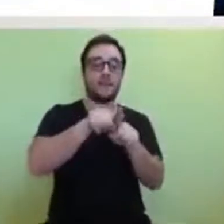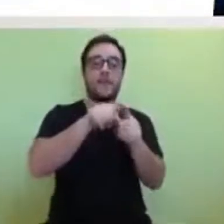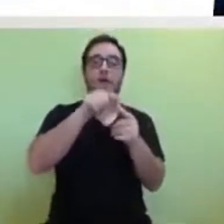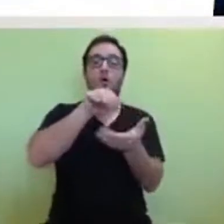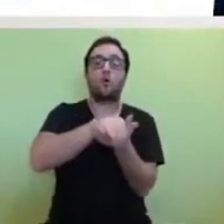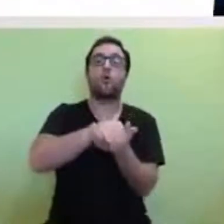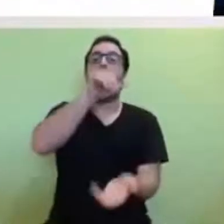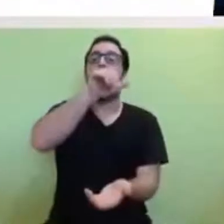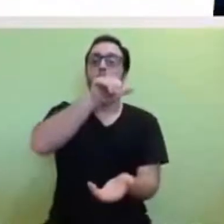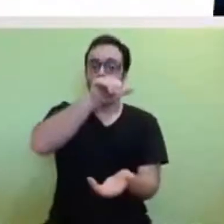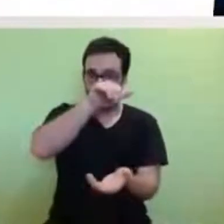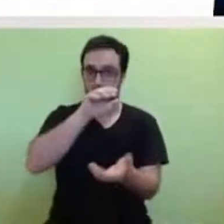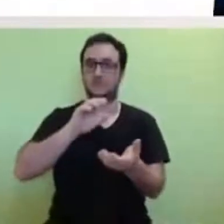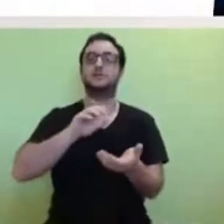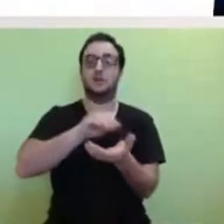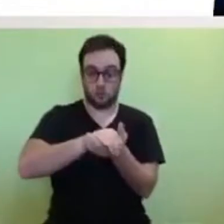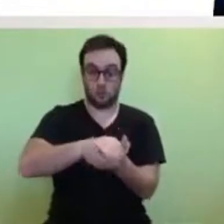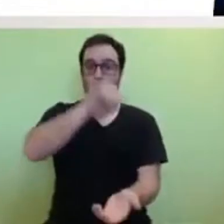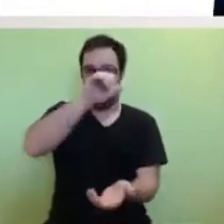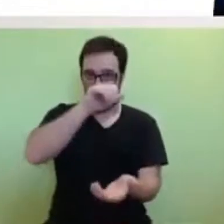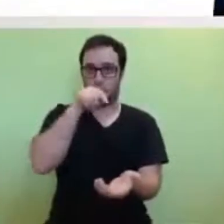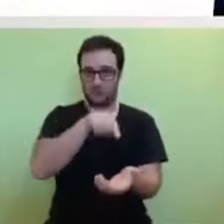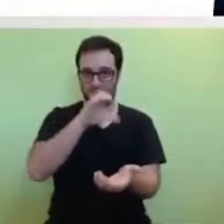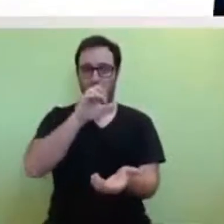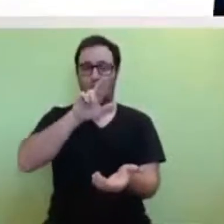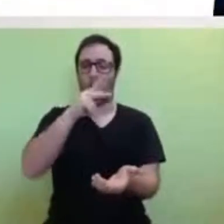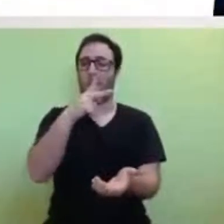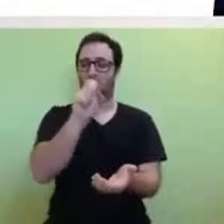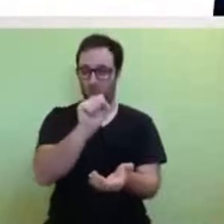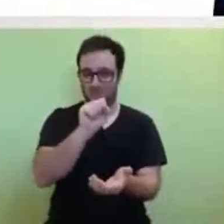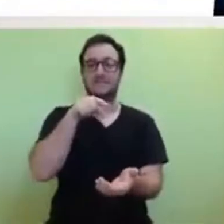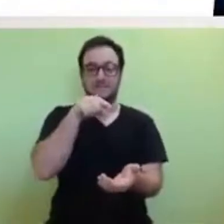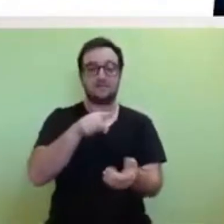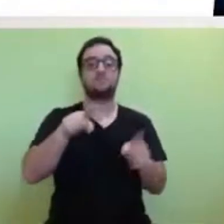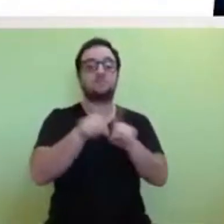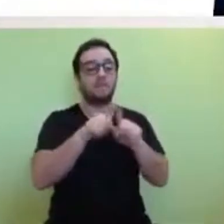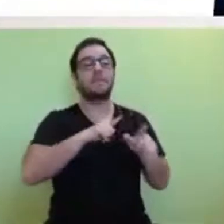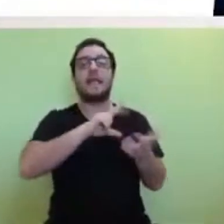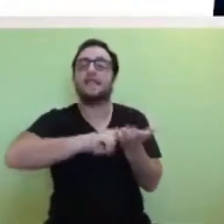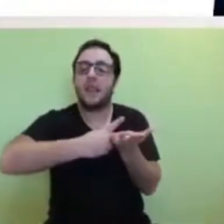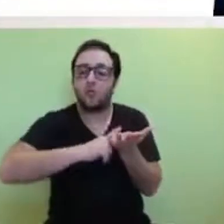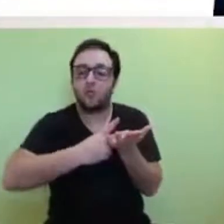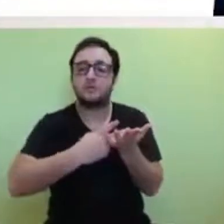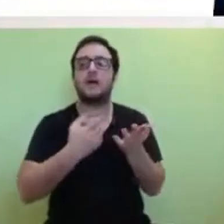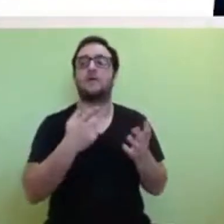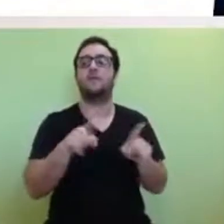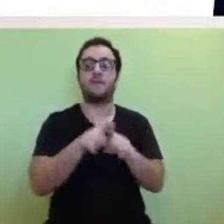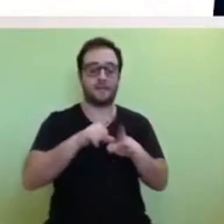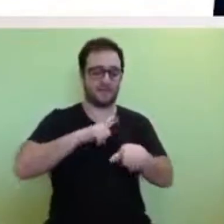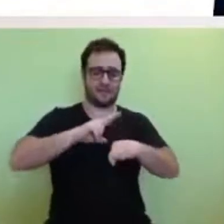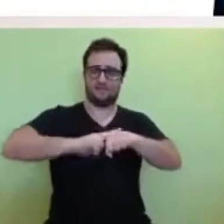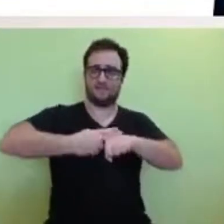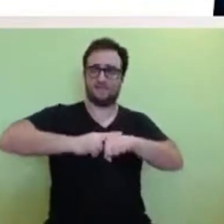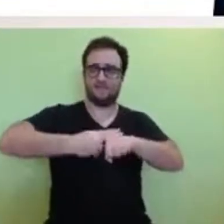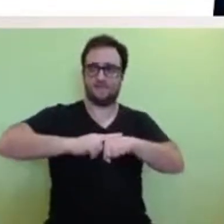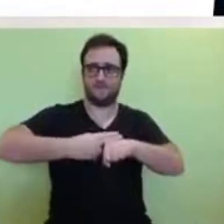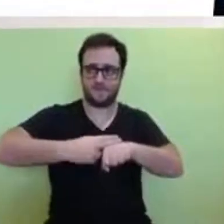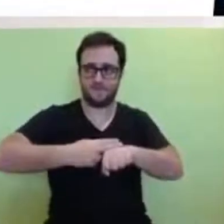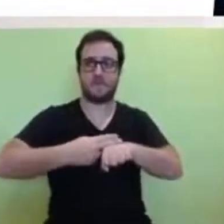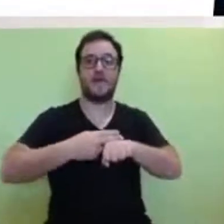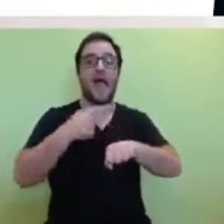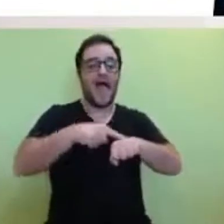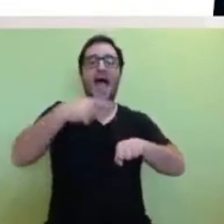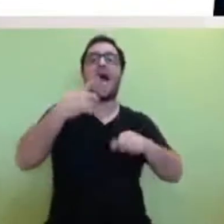né? A Vitória estava falando sobre tradução automática, ele é um tradutor automático também. Então, eu